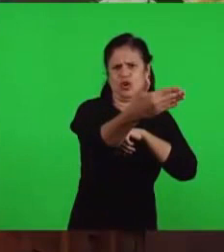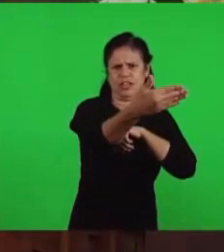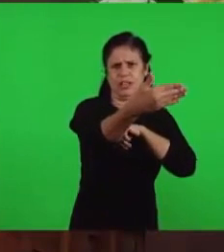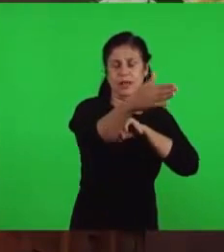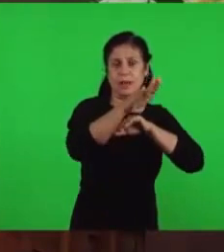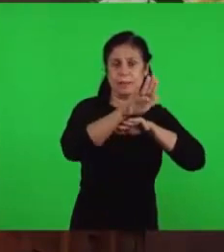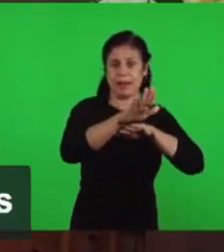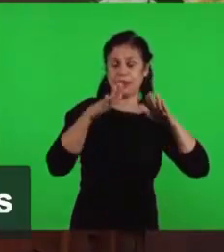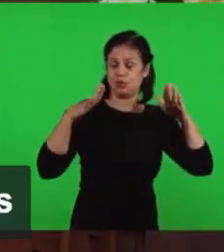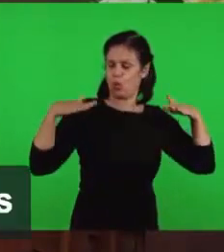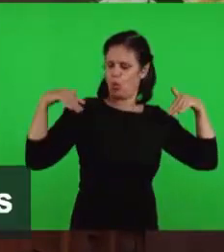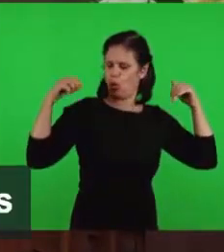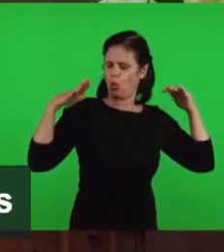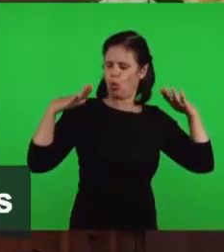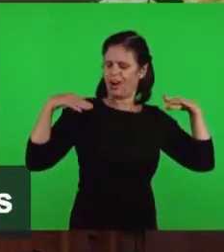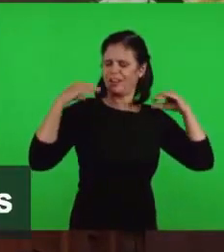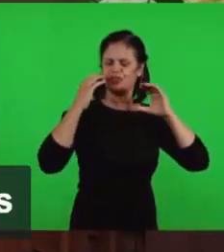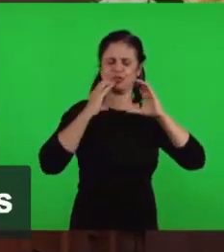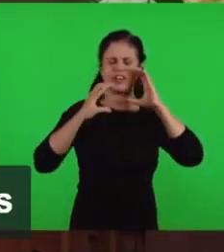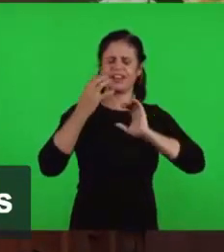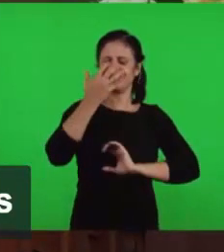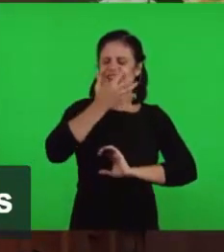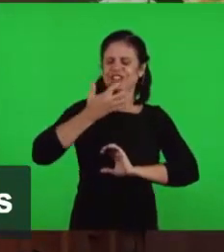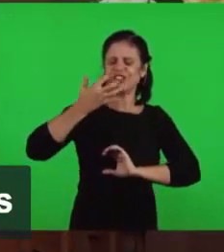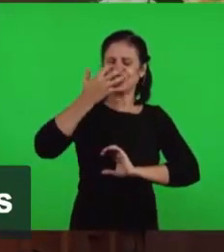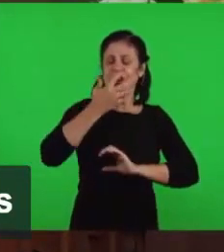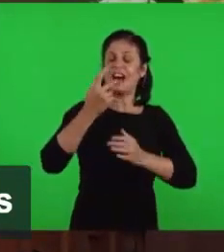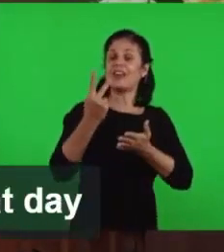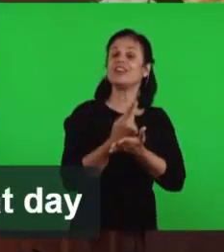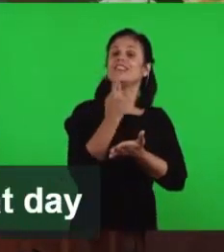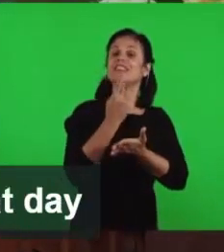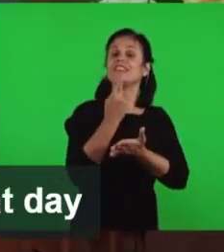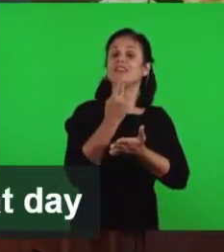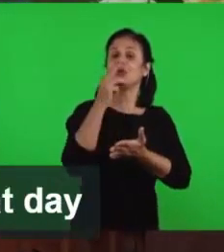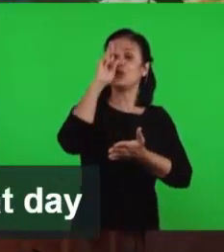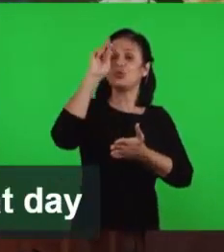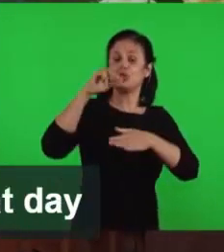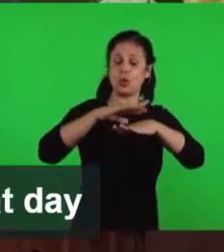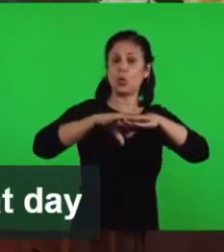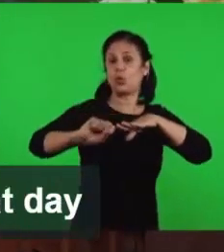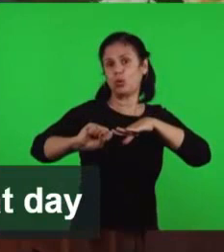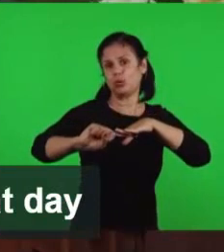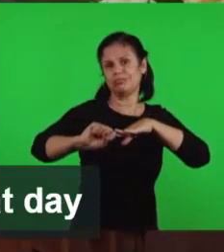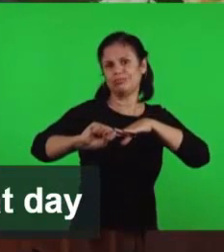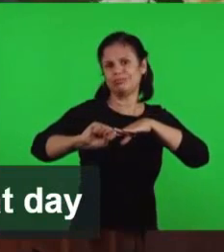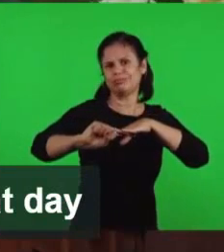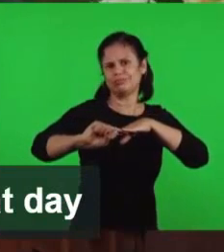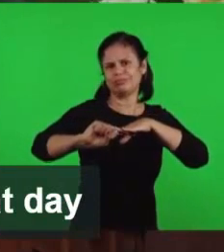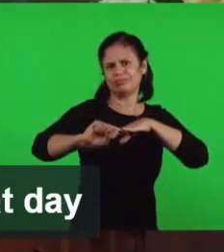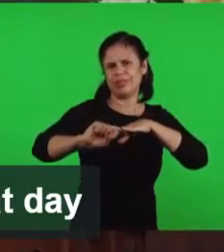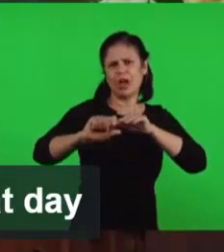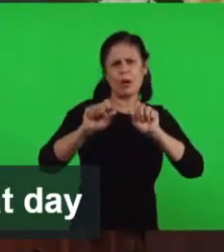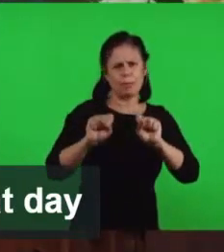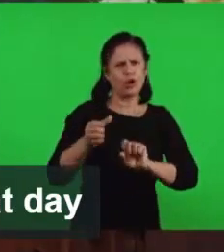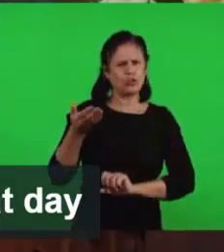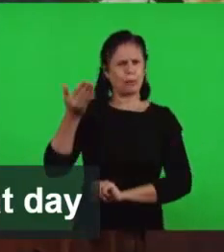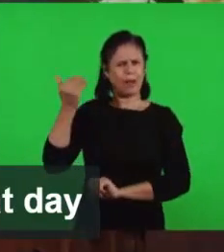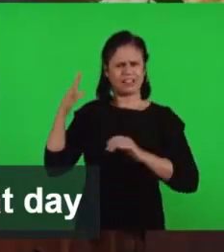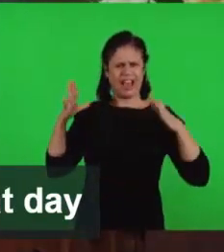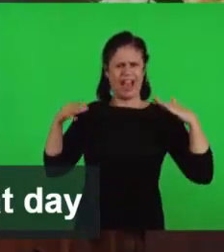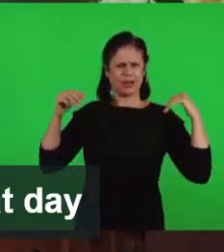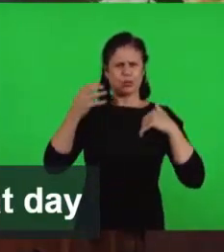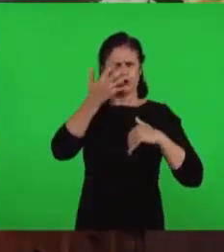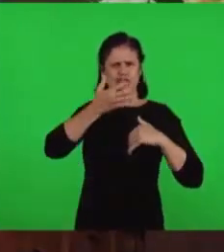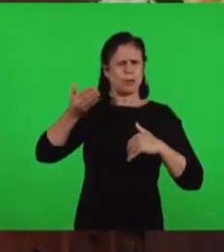um cântico de Vitória houve uma cura houve uma operação de maravilha e ele quer fazer a mesma operação